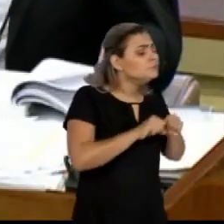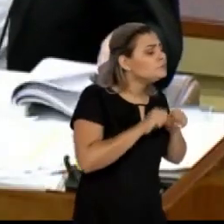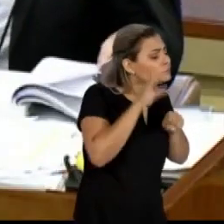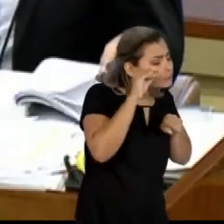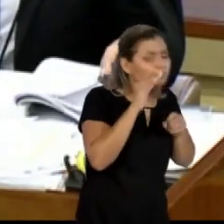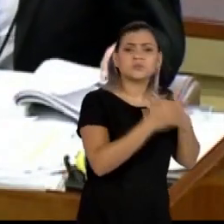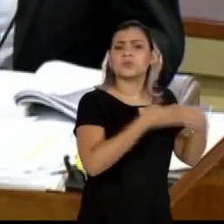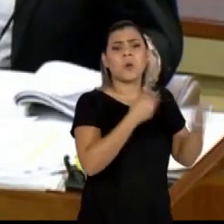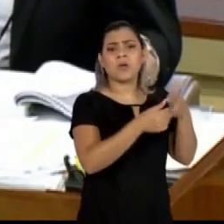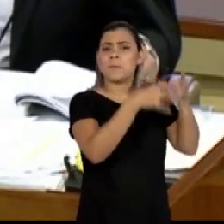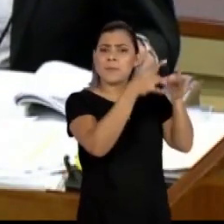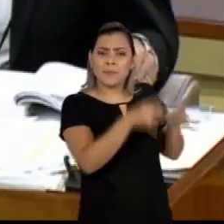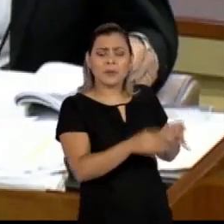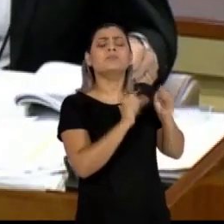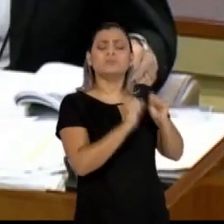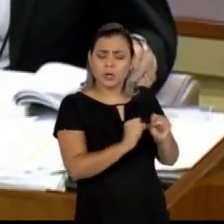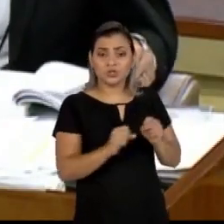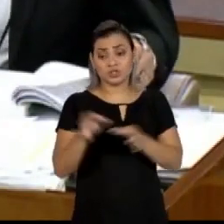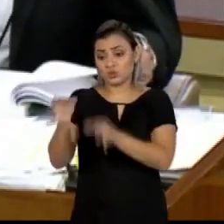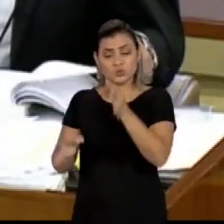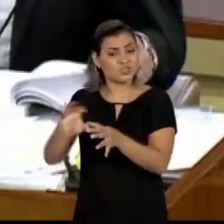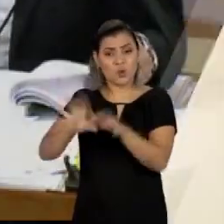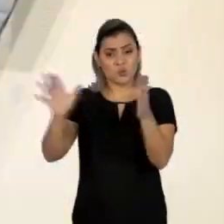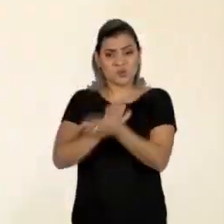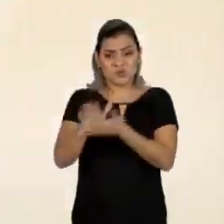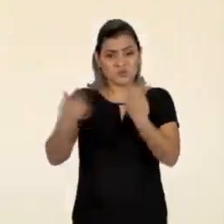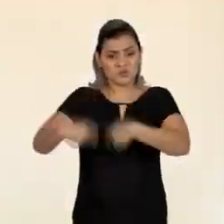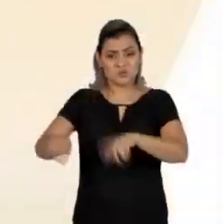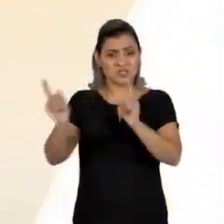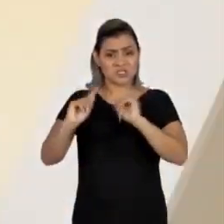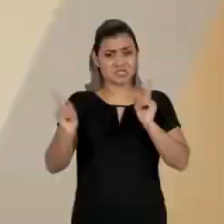de dado, mesmo sem autorização da Justiça.